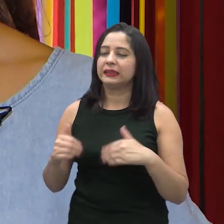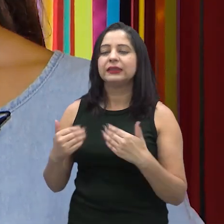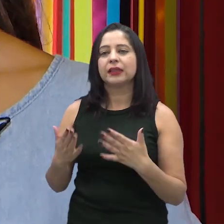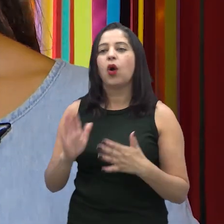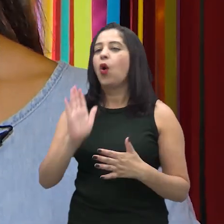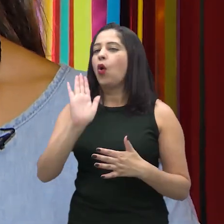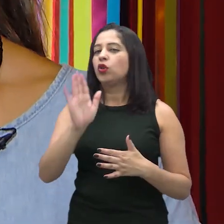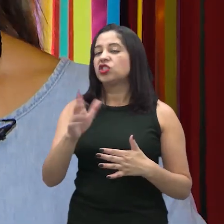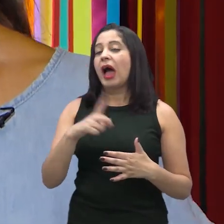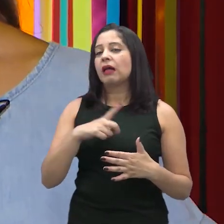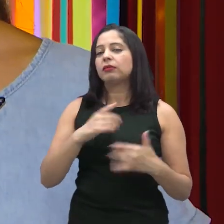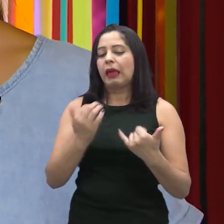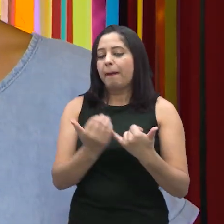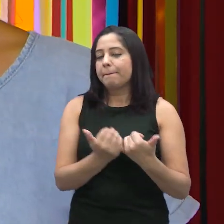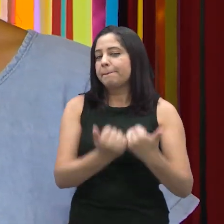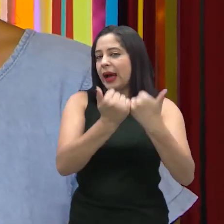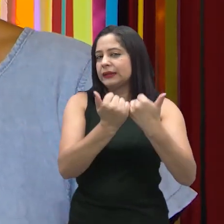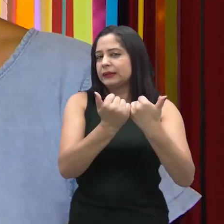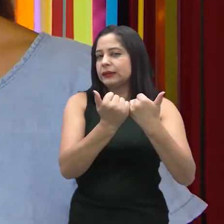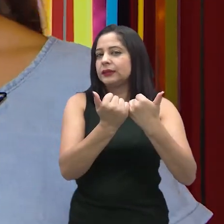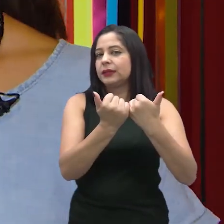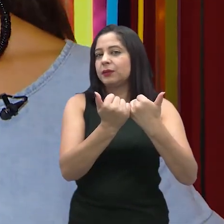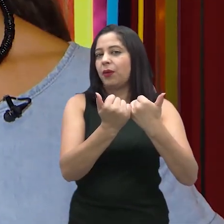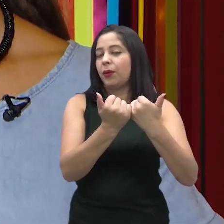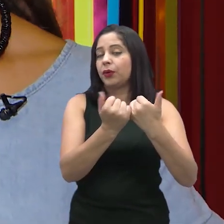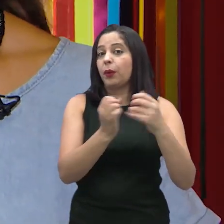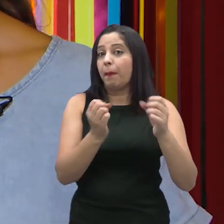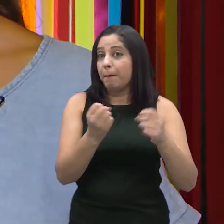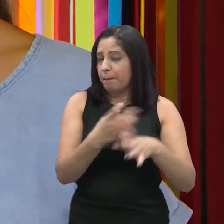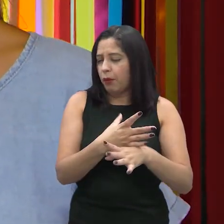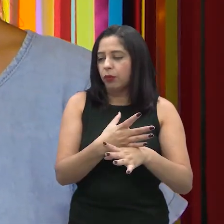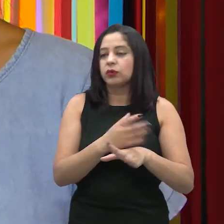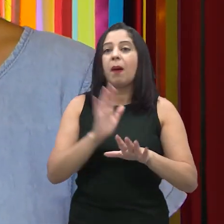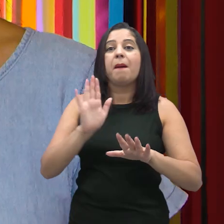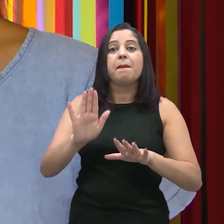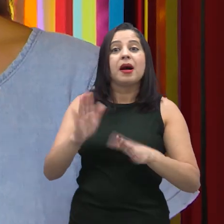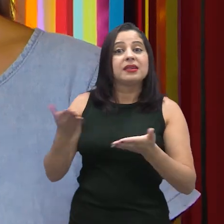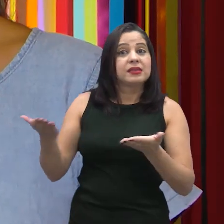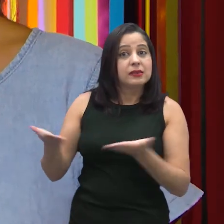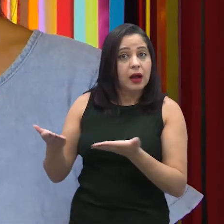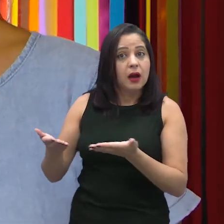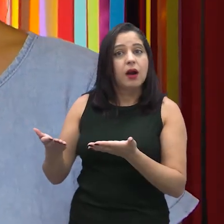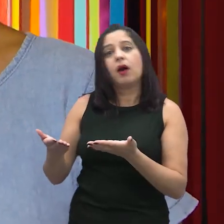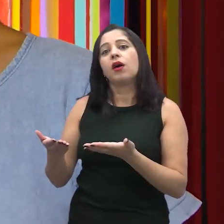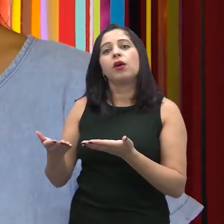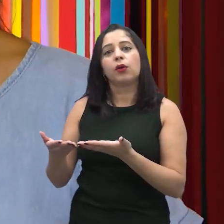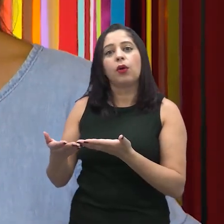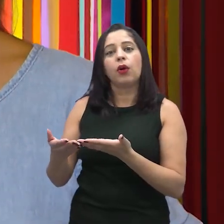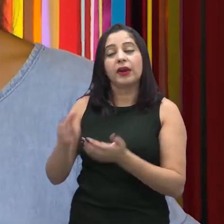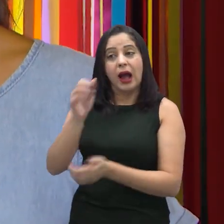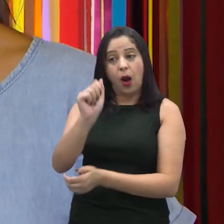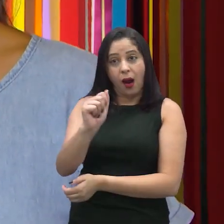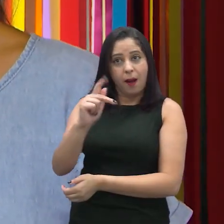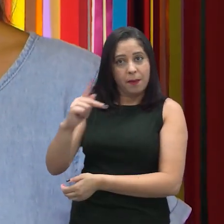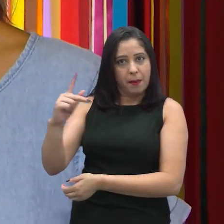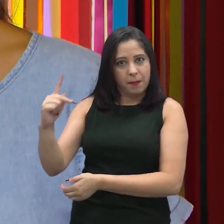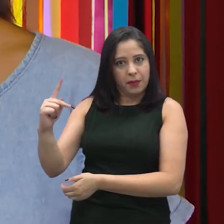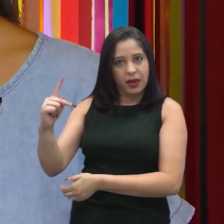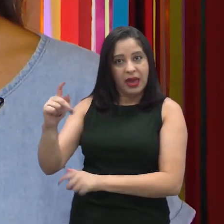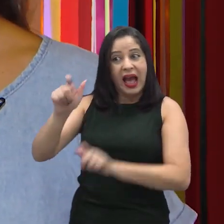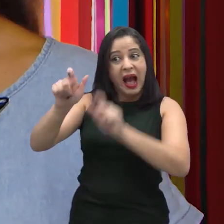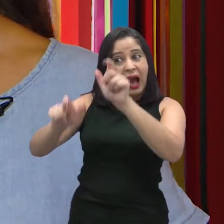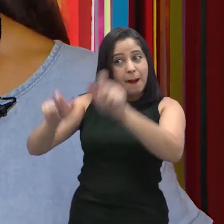tem, edificados, o que é novo nesse processo é que a lente colaborativo vai poder cadastrar,